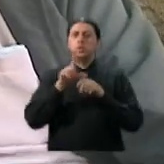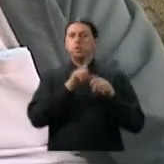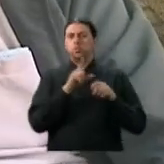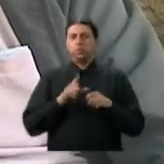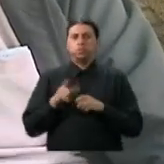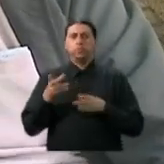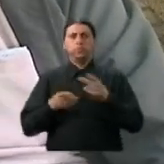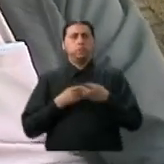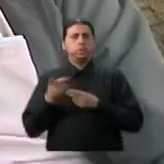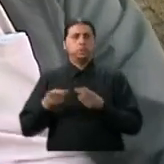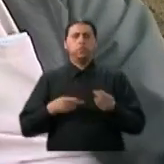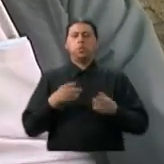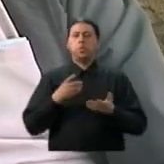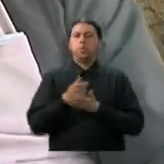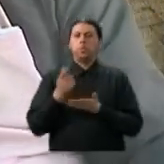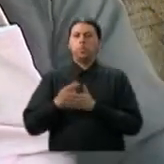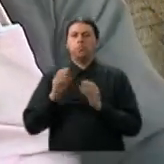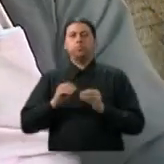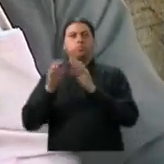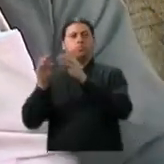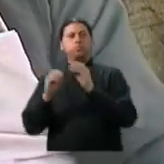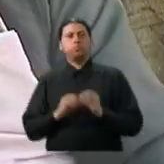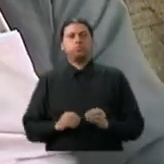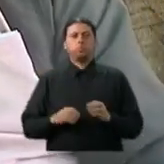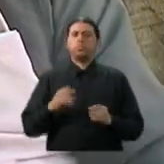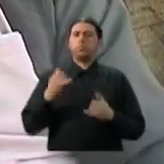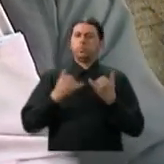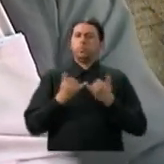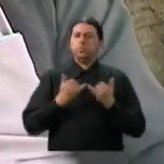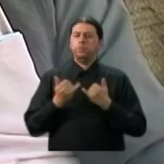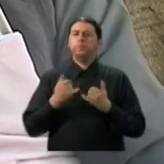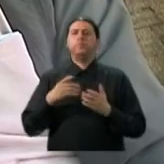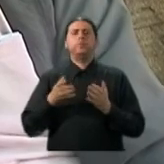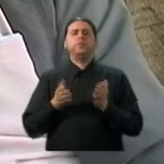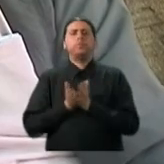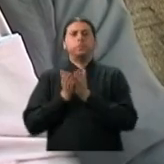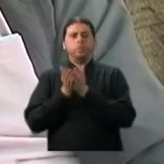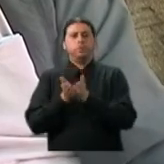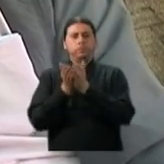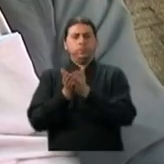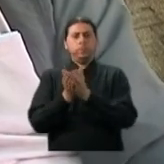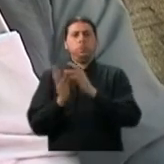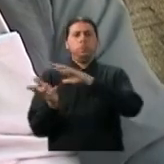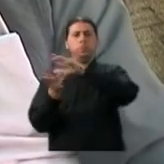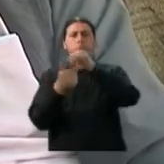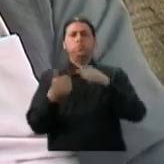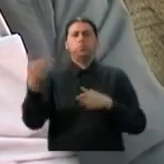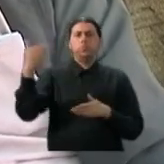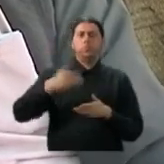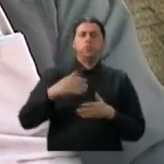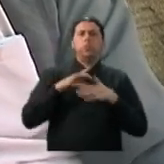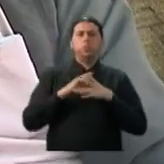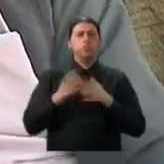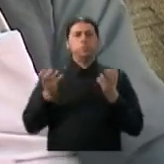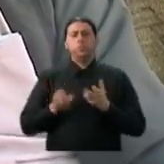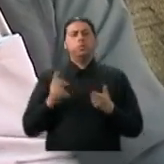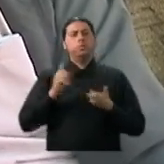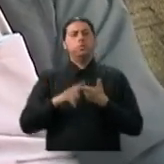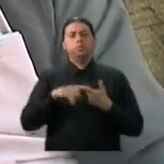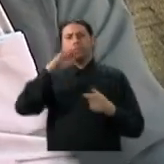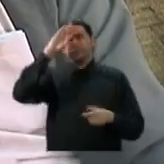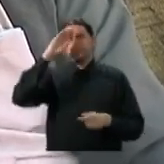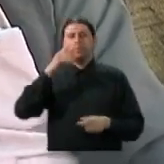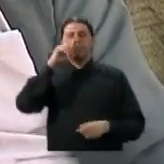porto importantíssimo e os navios estrangeiros não queriam parar no Rio de Janeiro porque havia várias doenças, entre elas a febre amarela e a